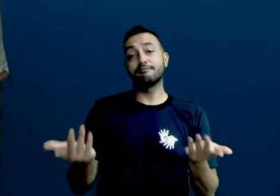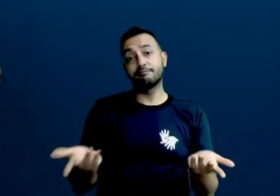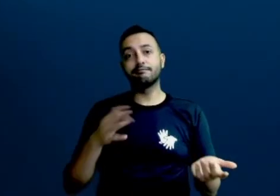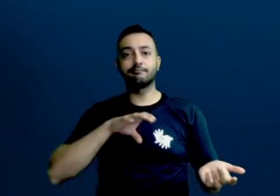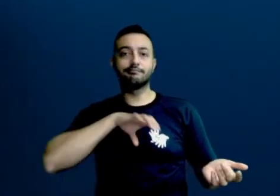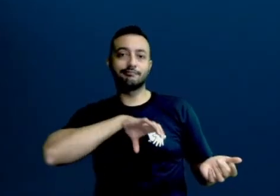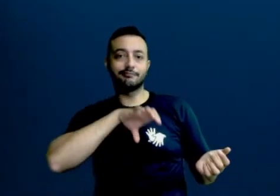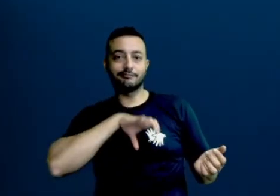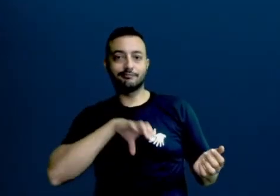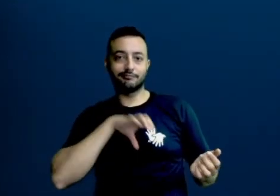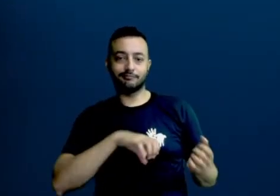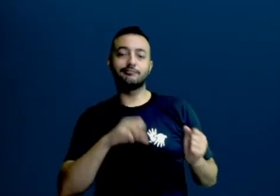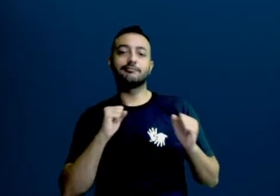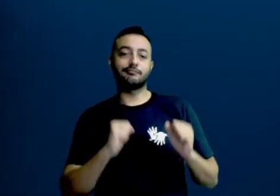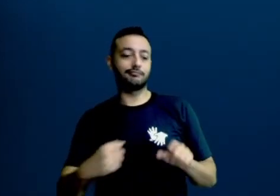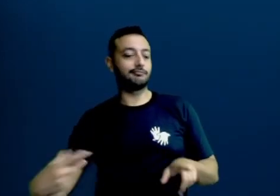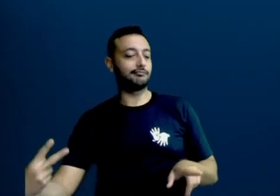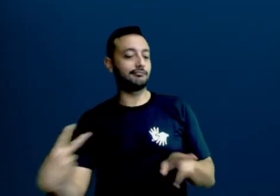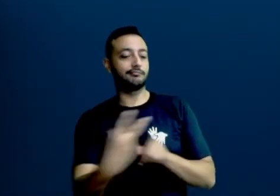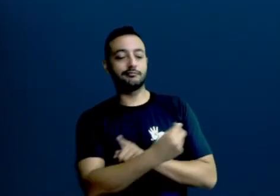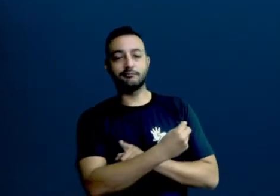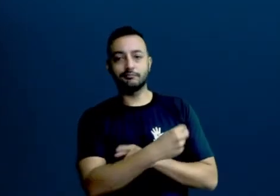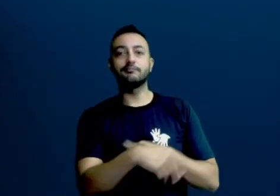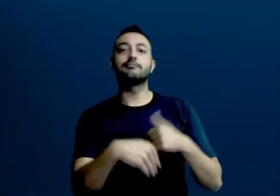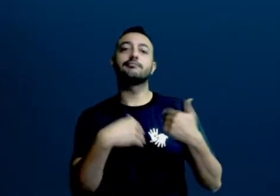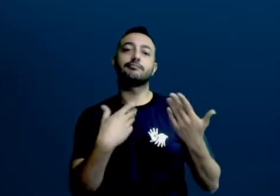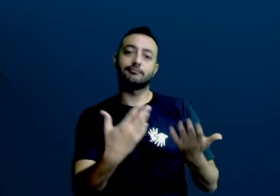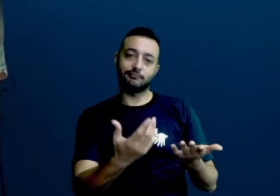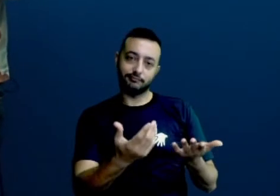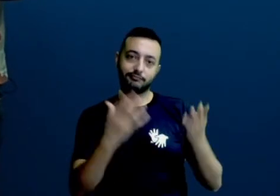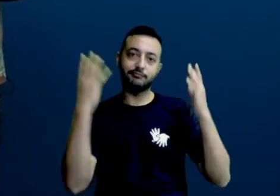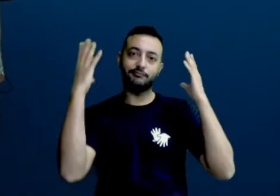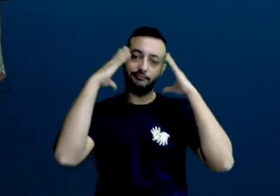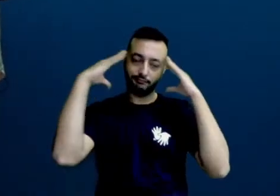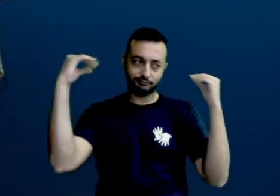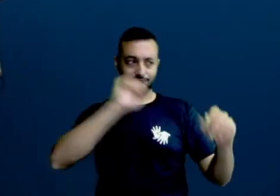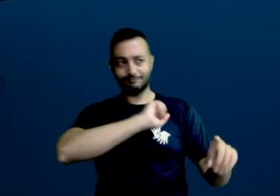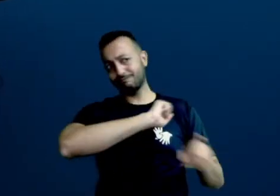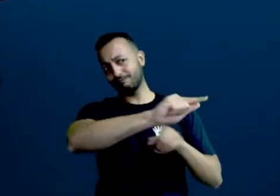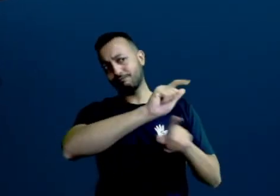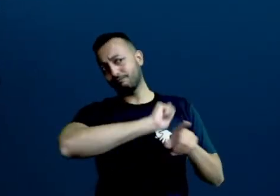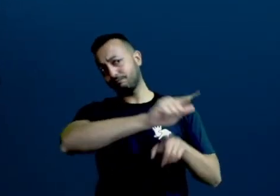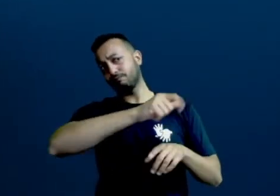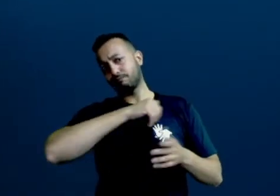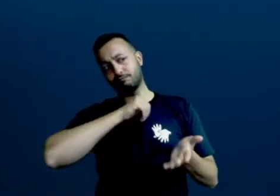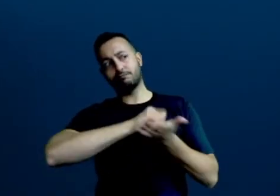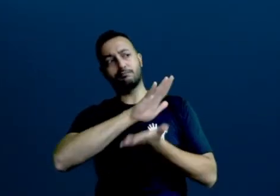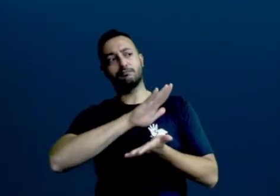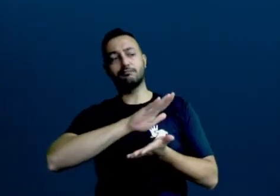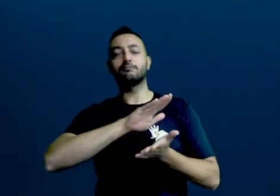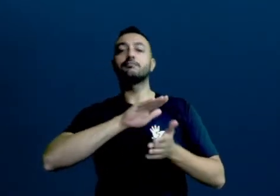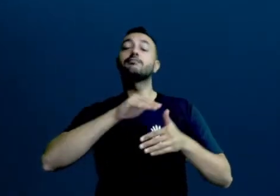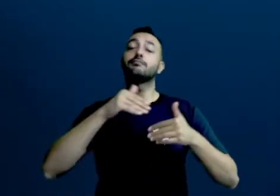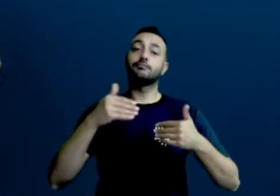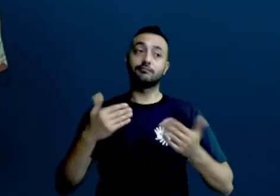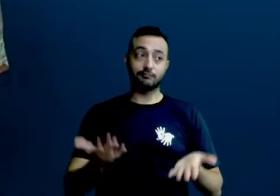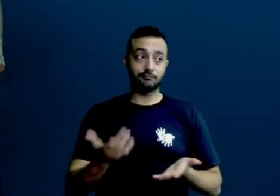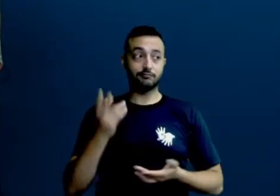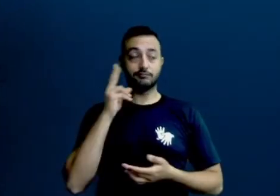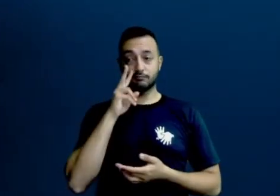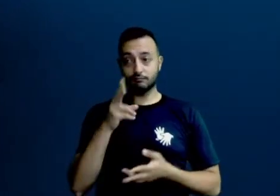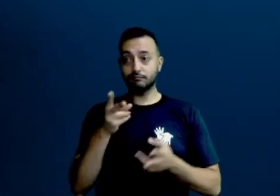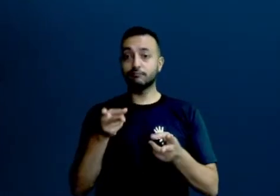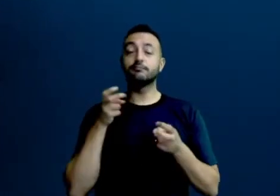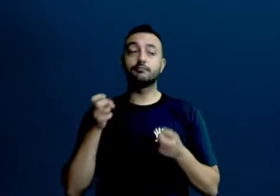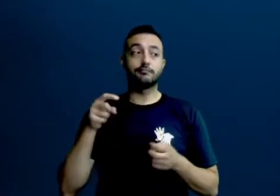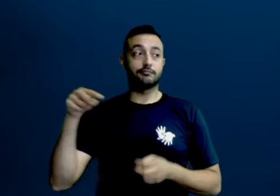portugueses conseguiram vencer então expulsar esses invasores portanto a gente observa que o